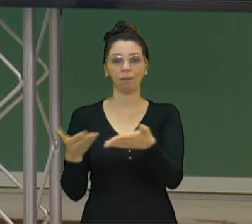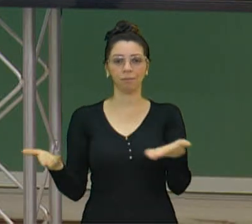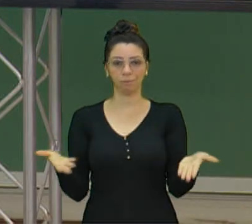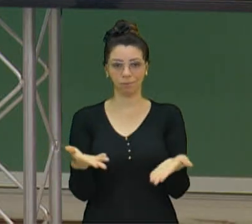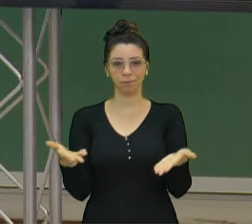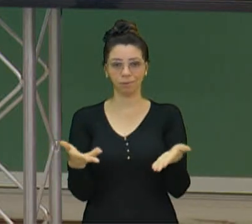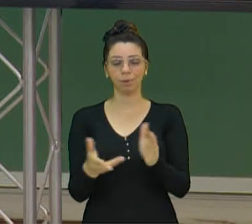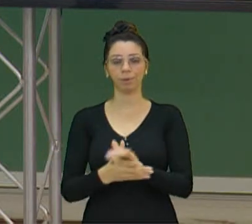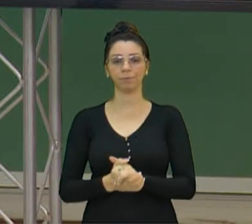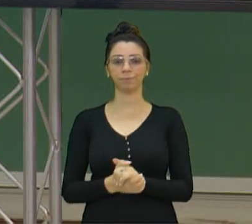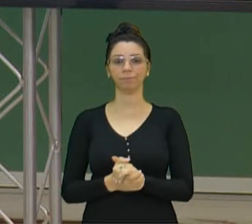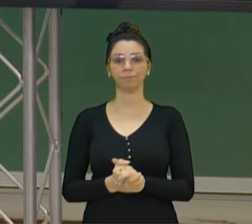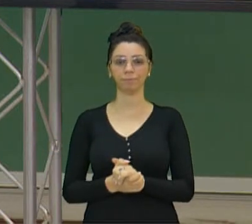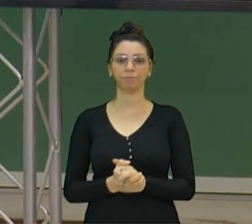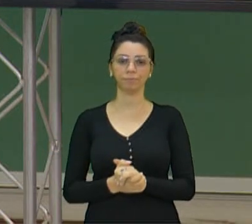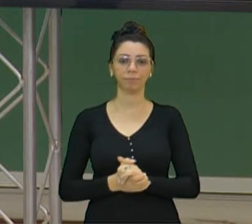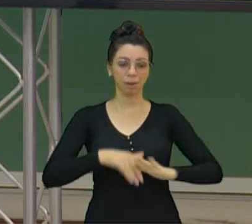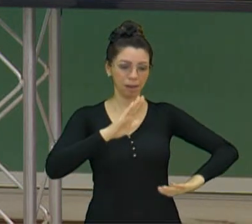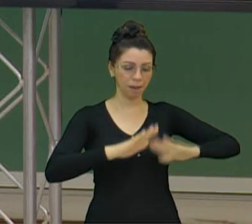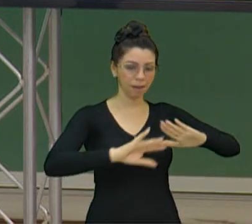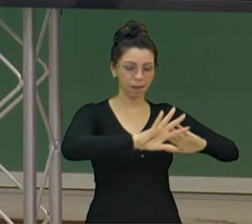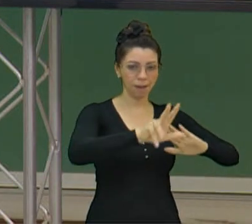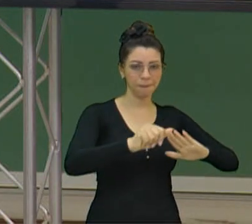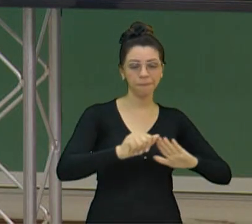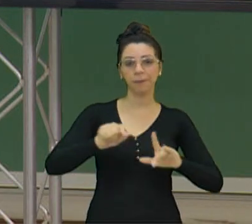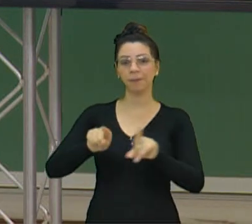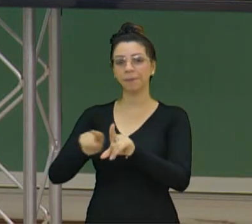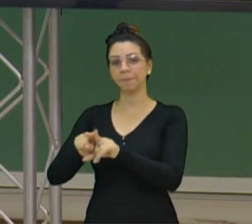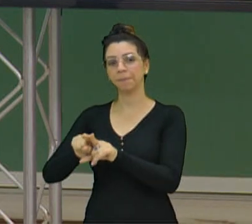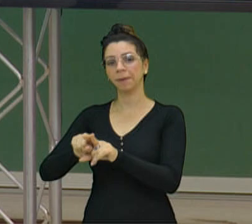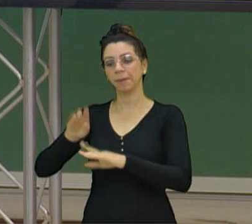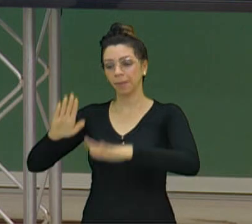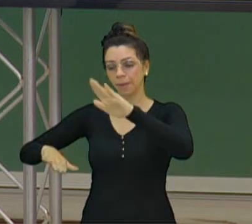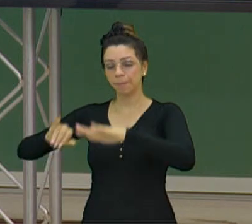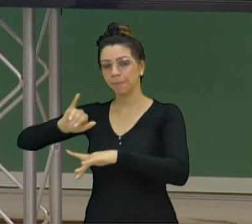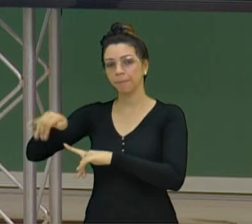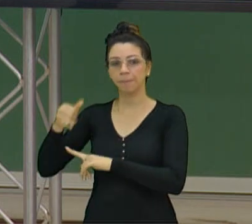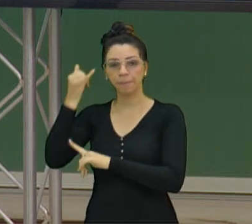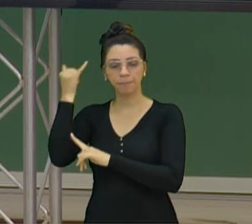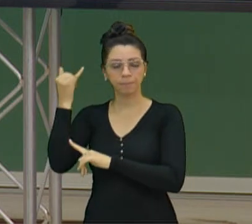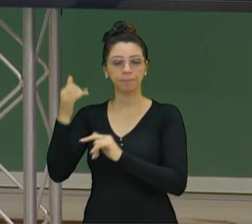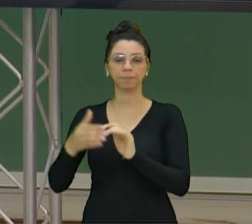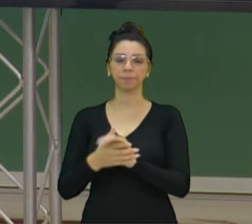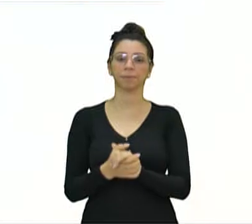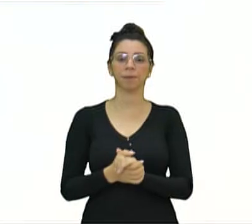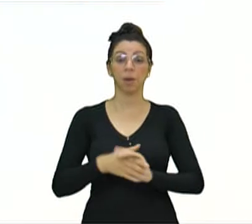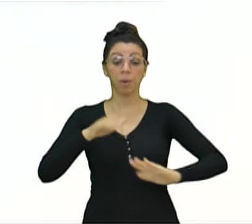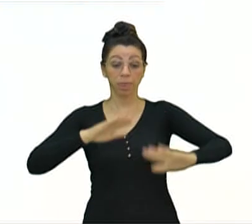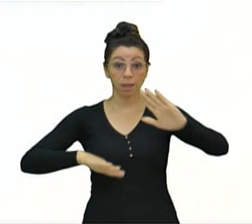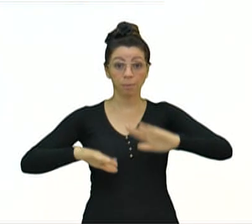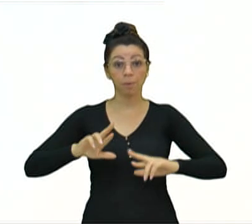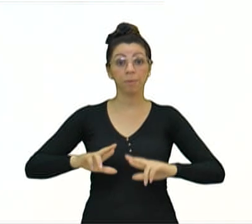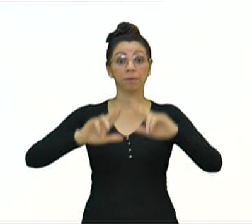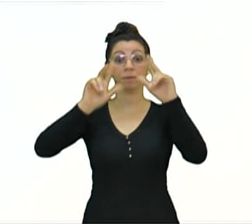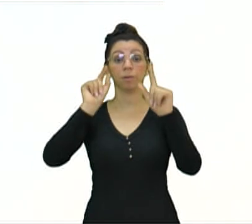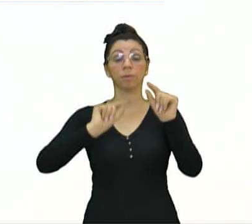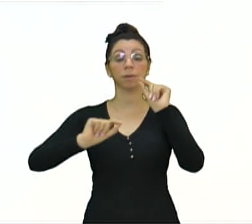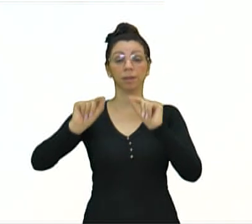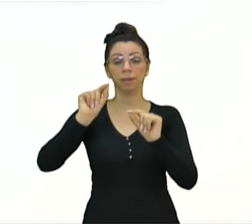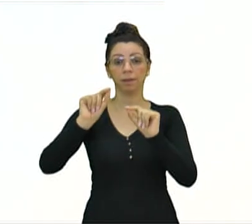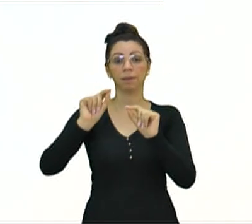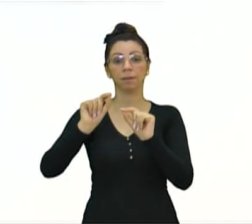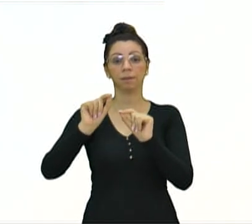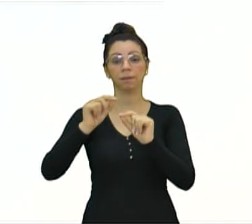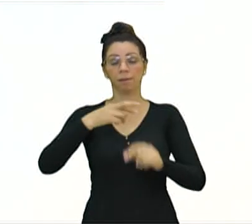e os tambores japoneses. O tambor e diferentes religiões. Na Torá e no